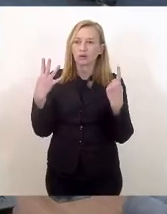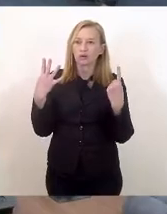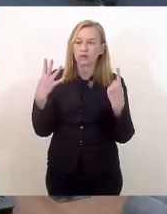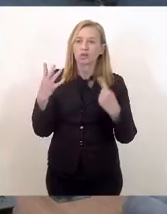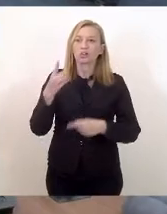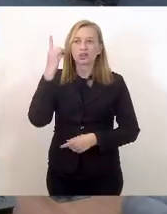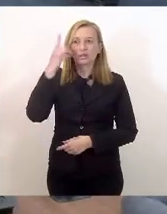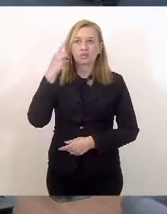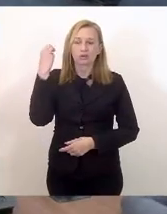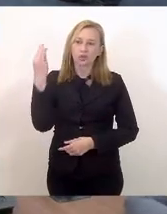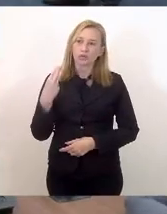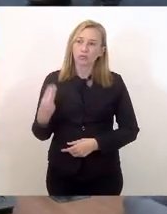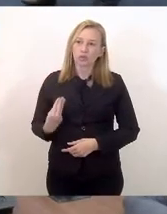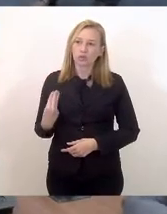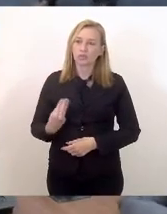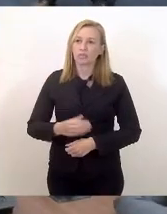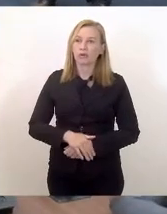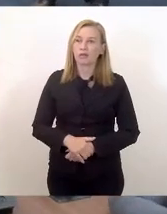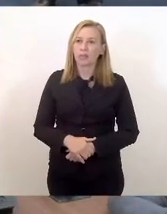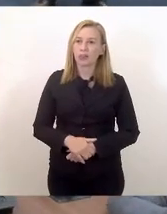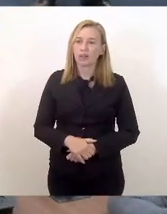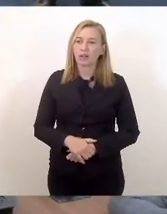Mônica Francisco.